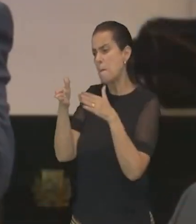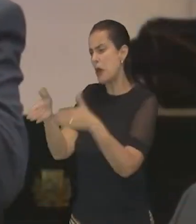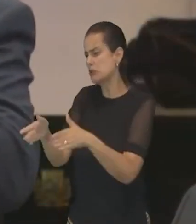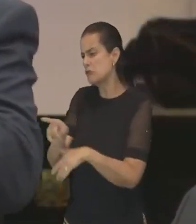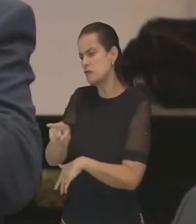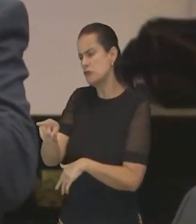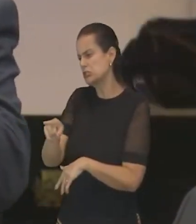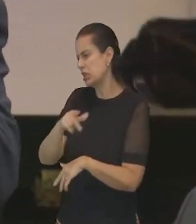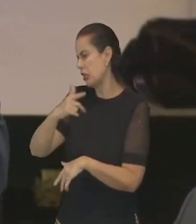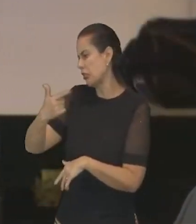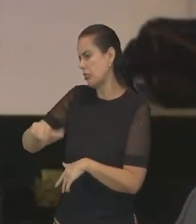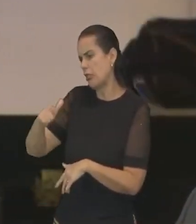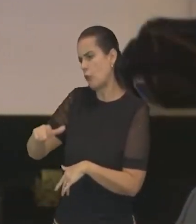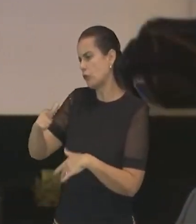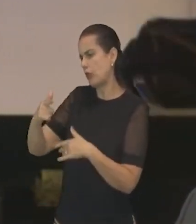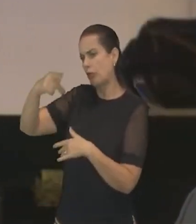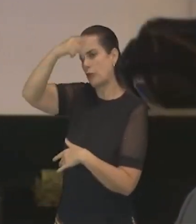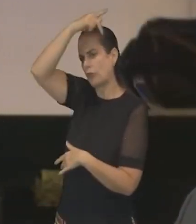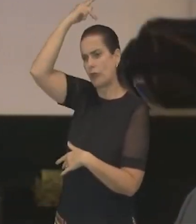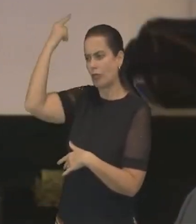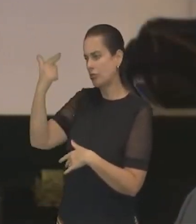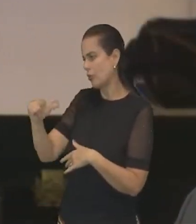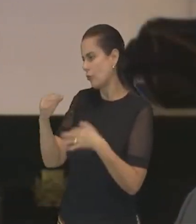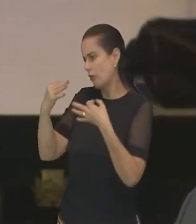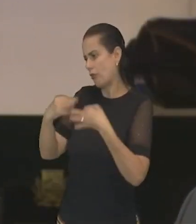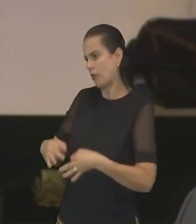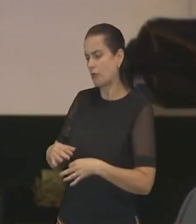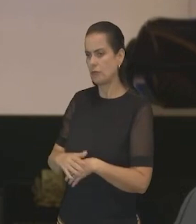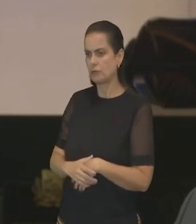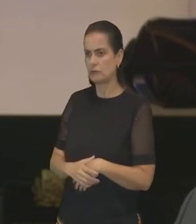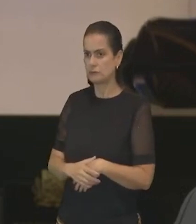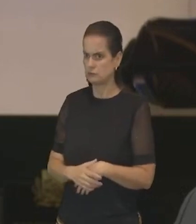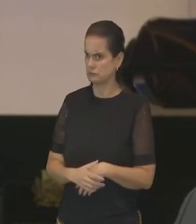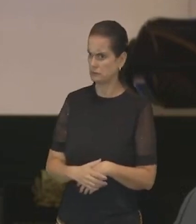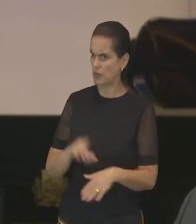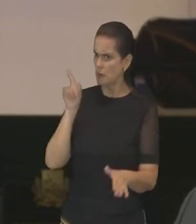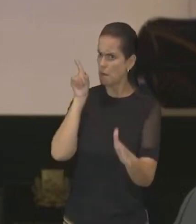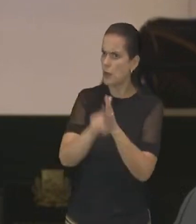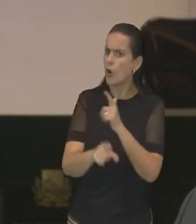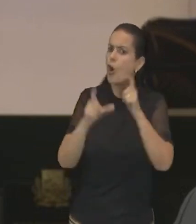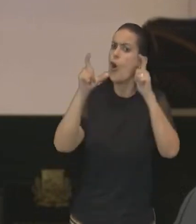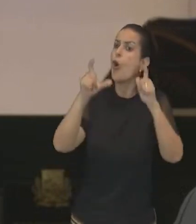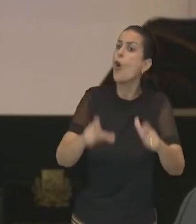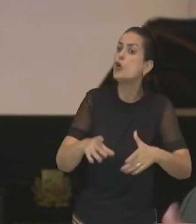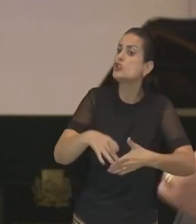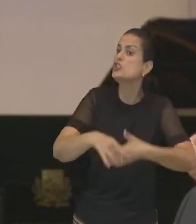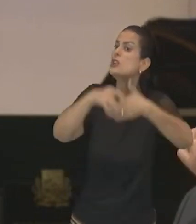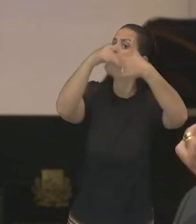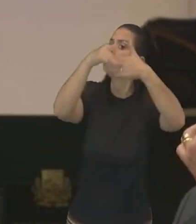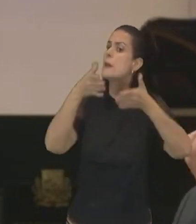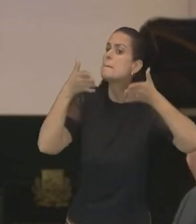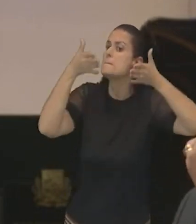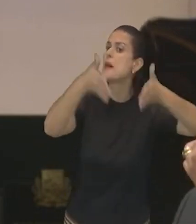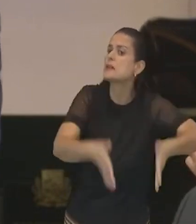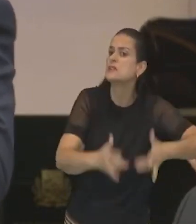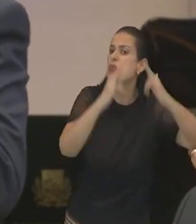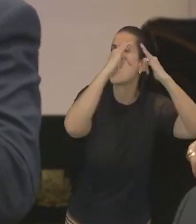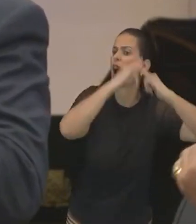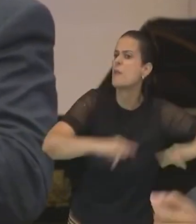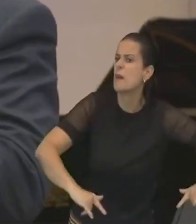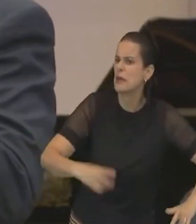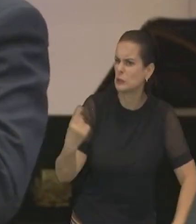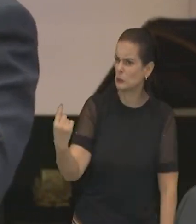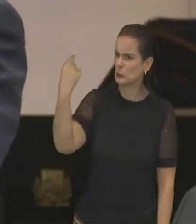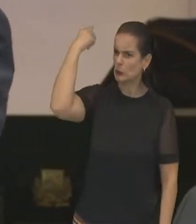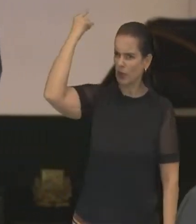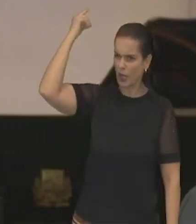menos santo do que eu. E eu pergunto, onde estão os líderes destes movimentos? Onde estão aqueles que participaram destes movimentos?